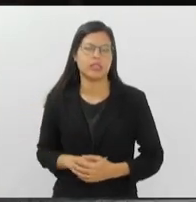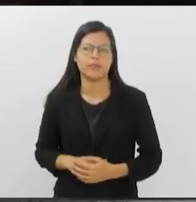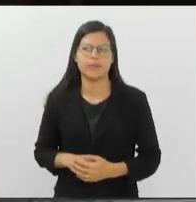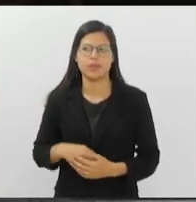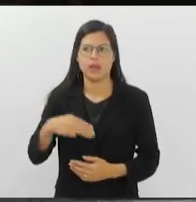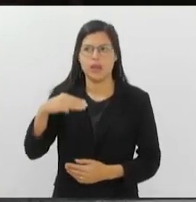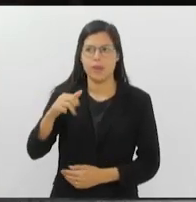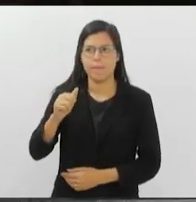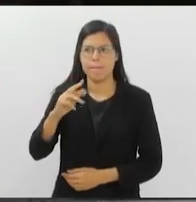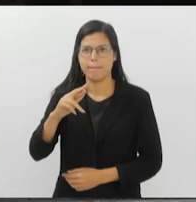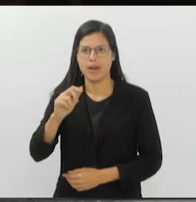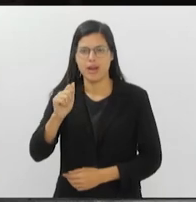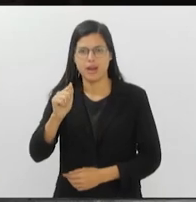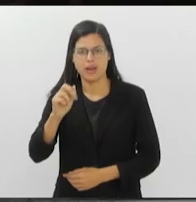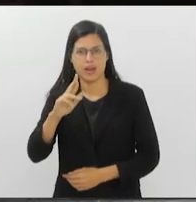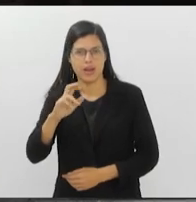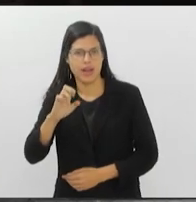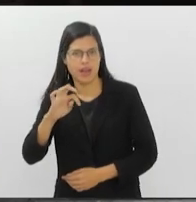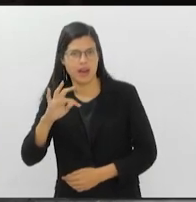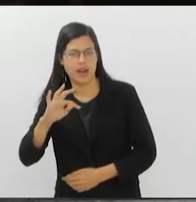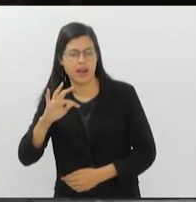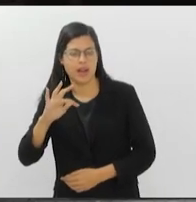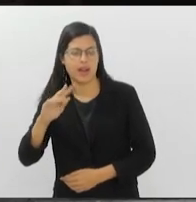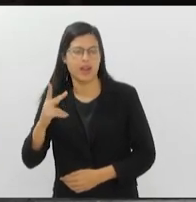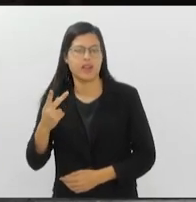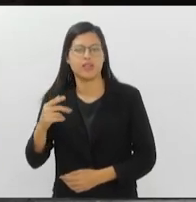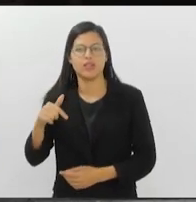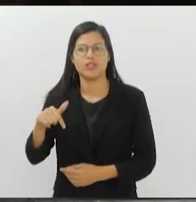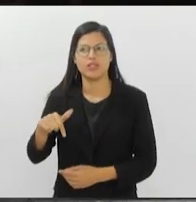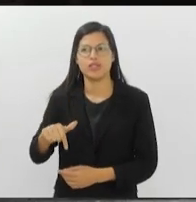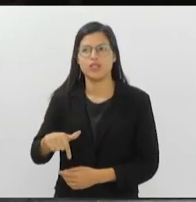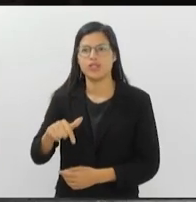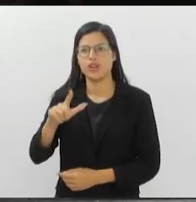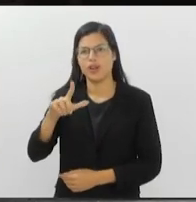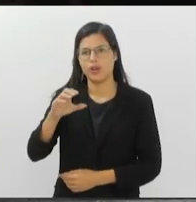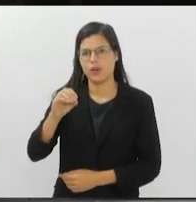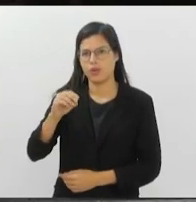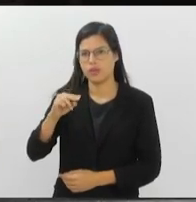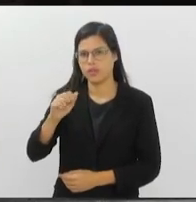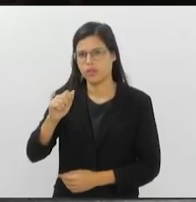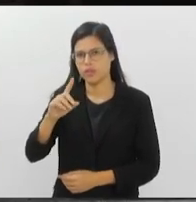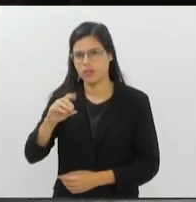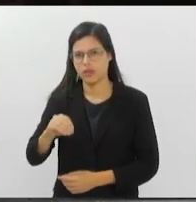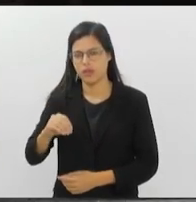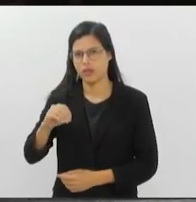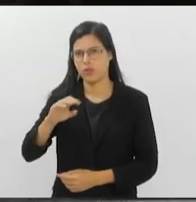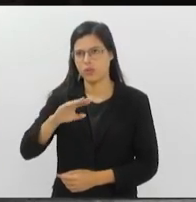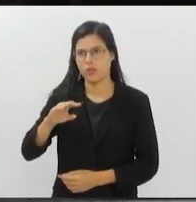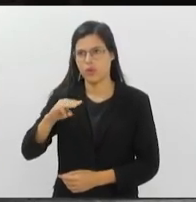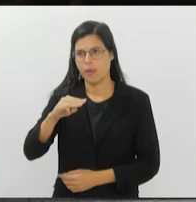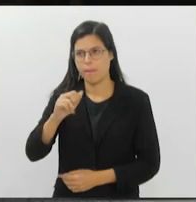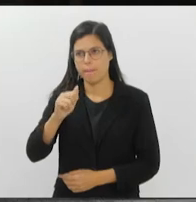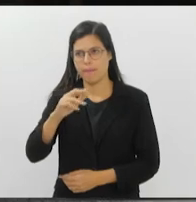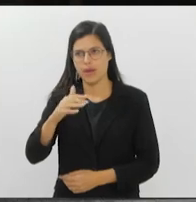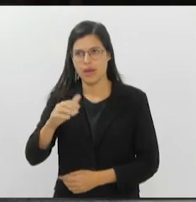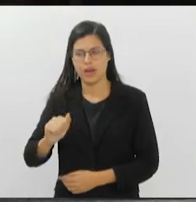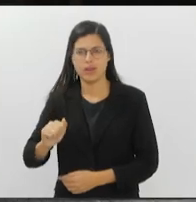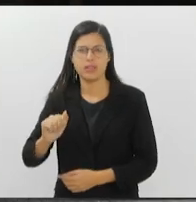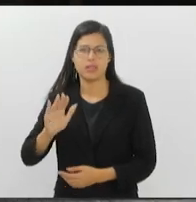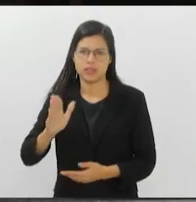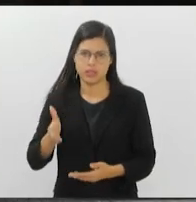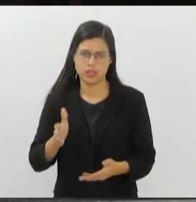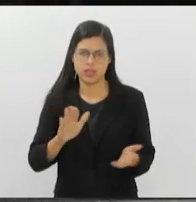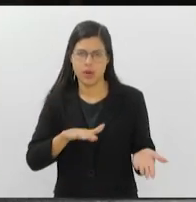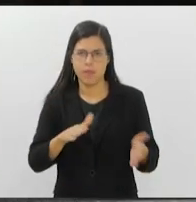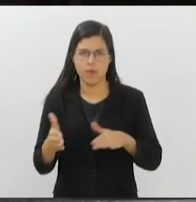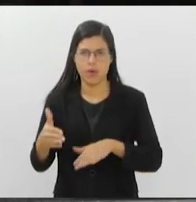Margarete Araújo, Joana Brivanovski, Leonardo Lobão, Marcel Valle, em memória,